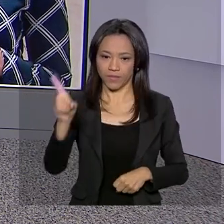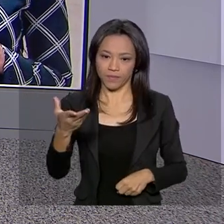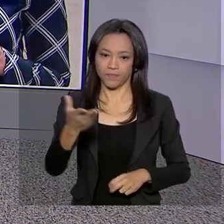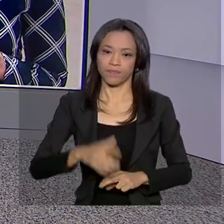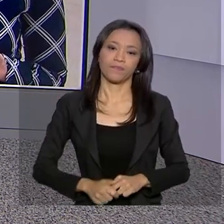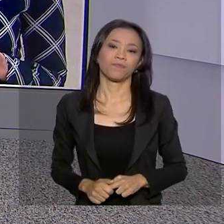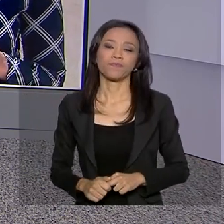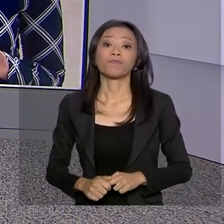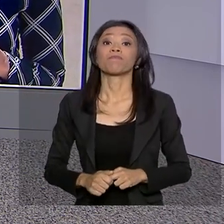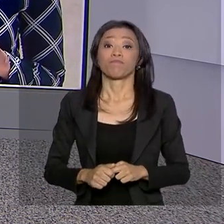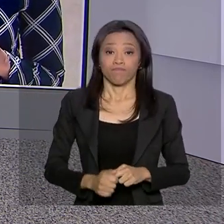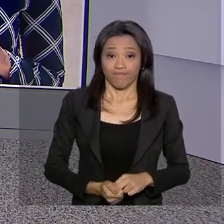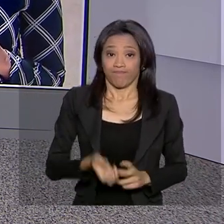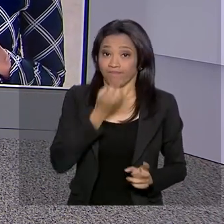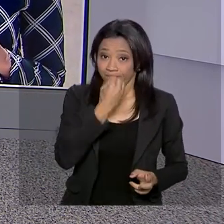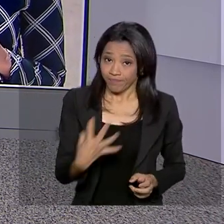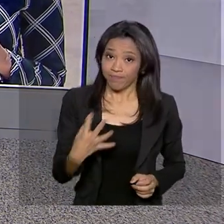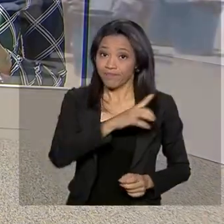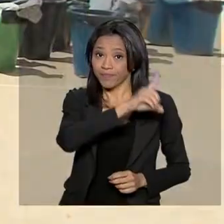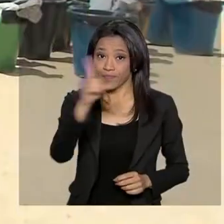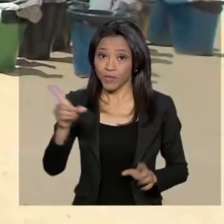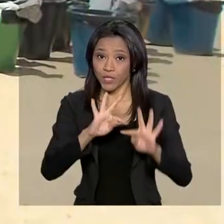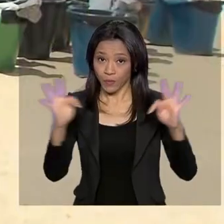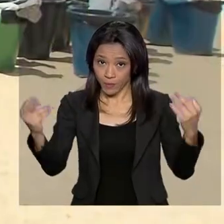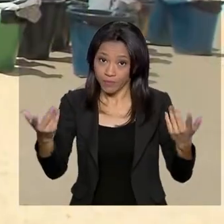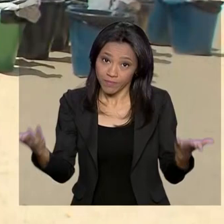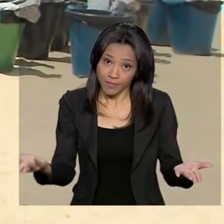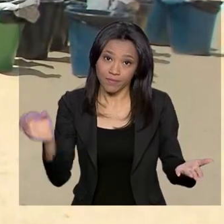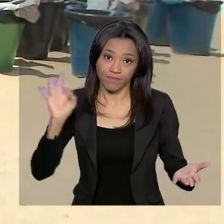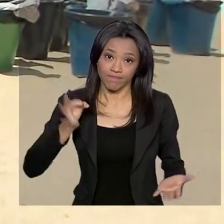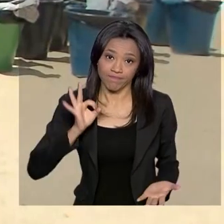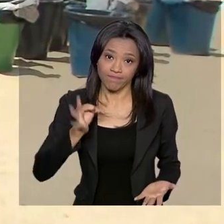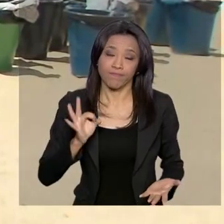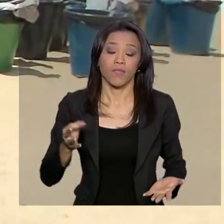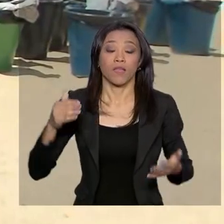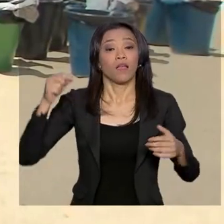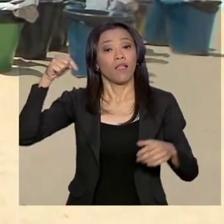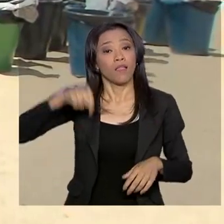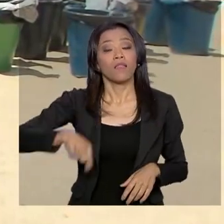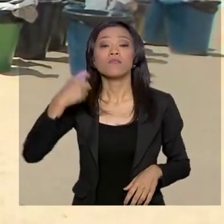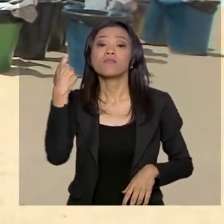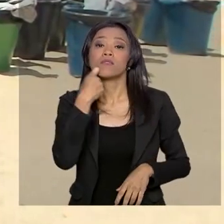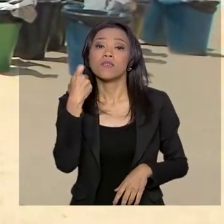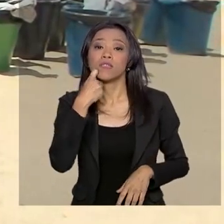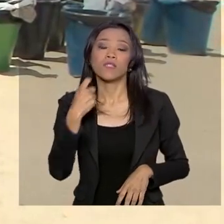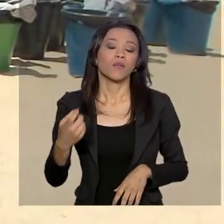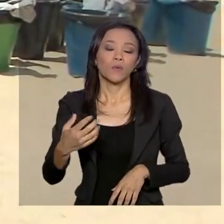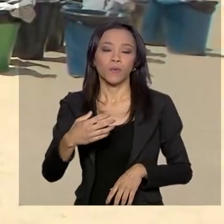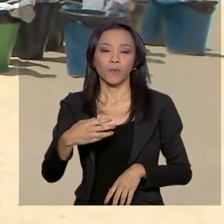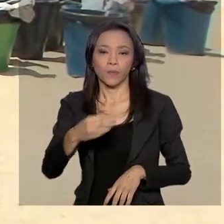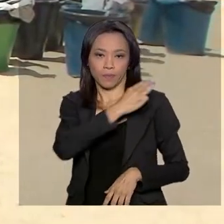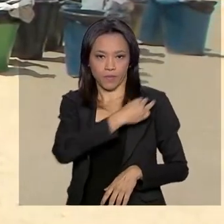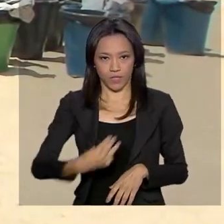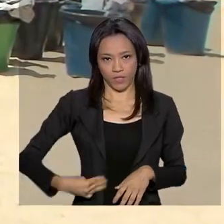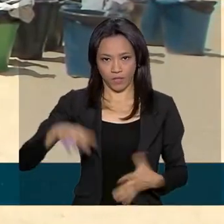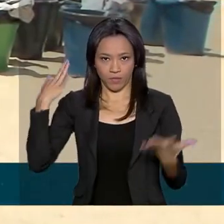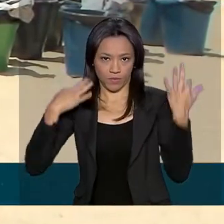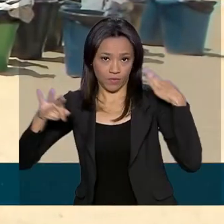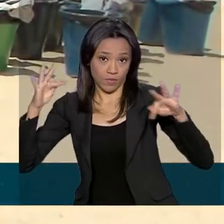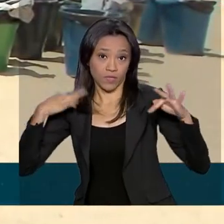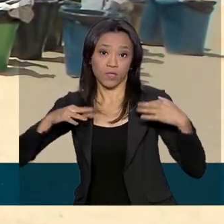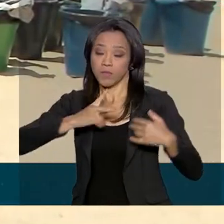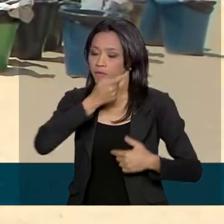onde é renata um bom dia a todos é isso mesmo nesta sexta feira o ministro do turismo marcelo alfaro antônio